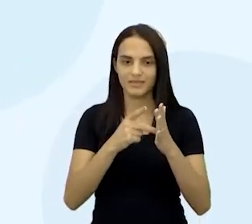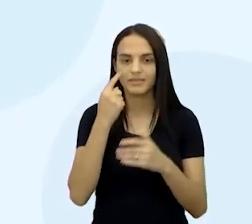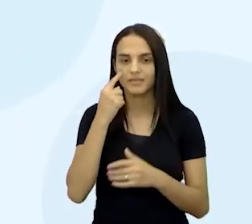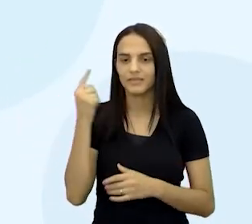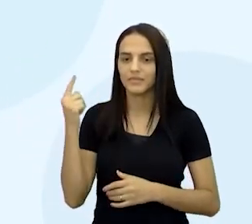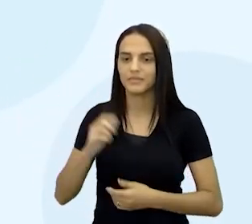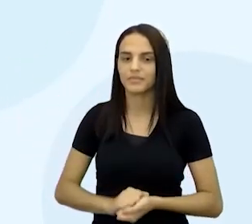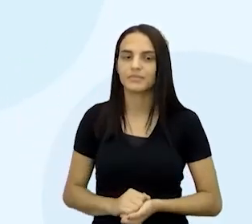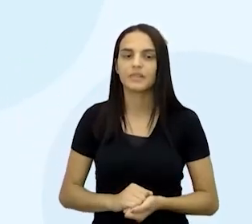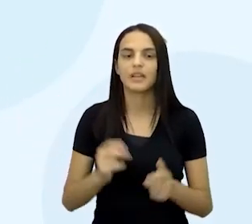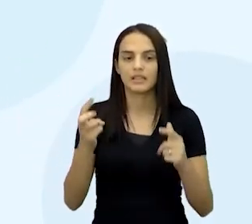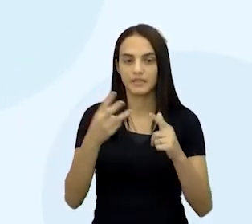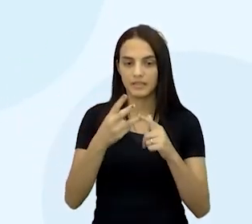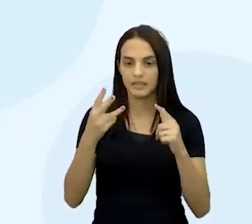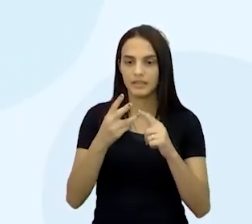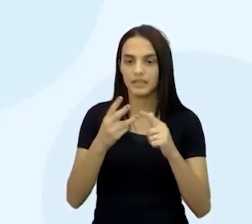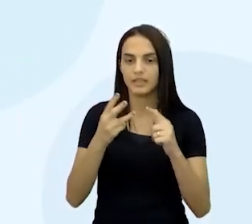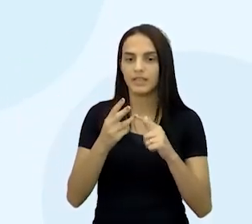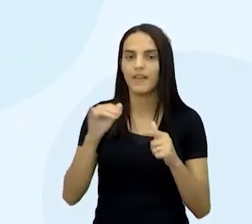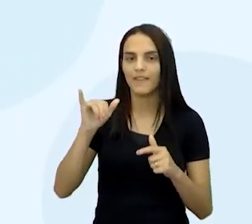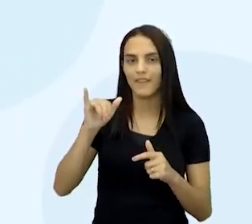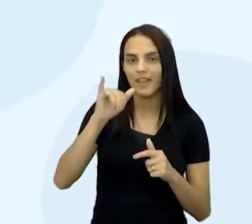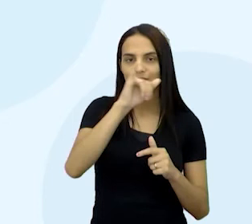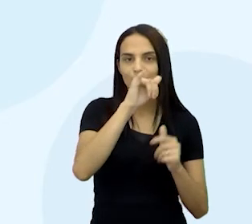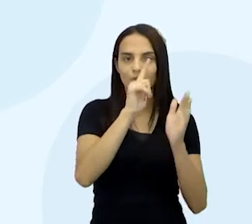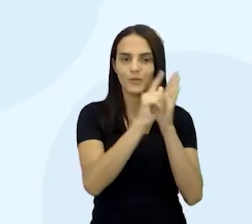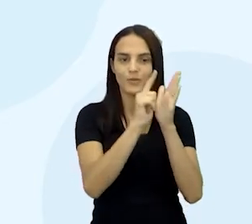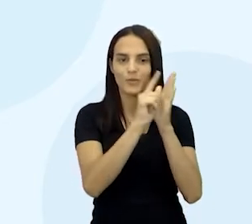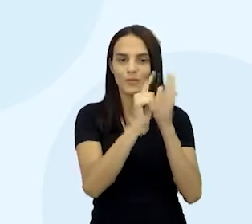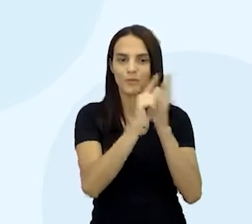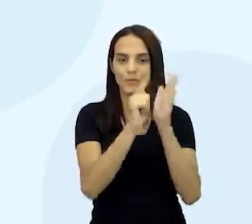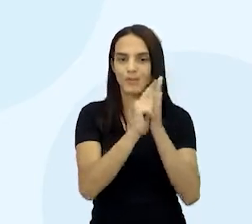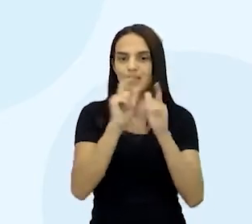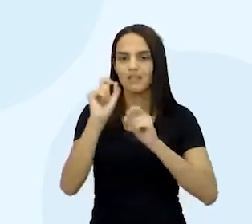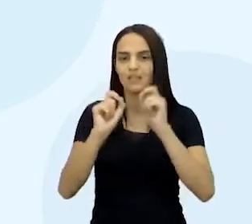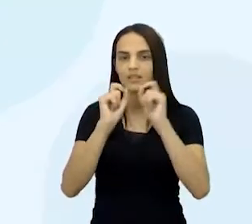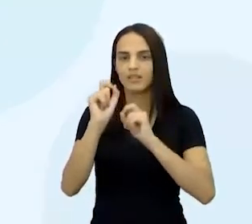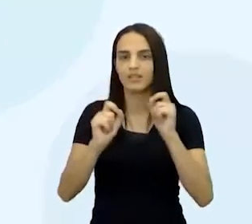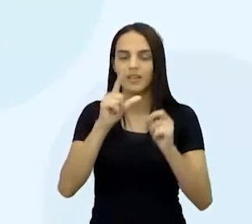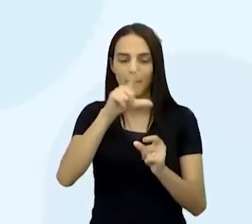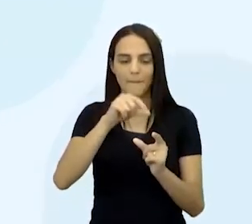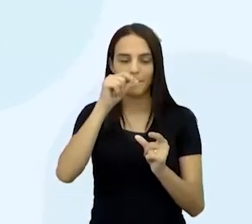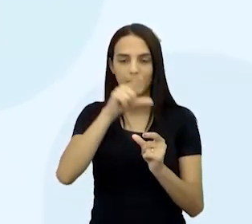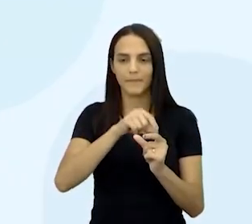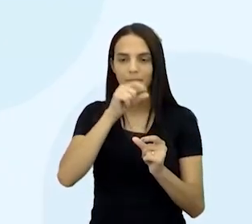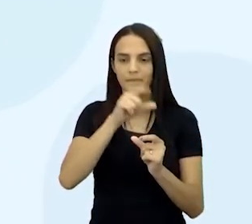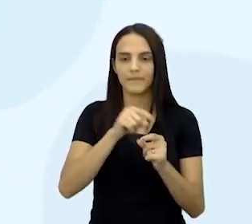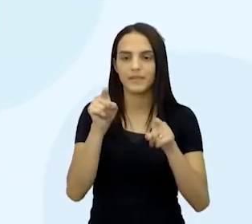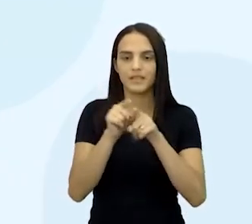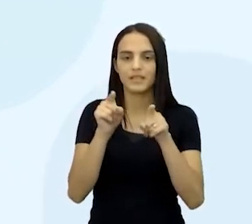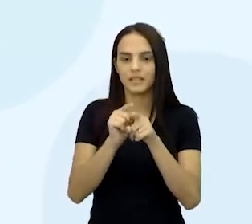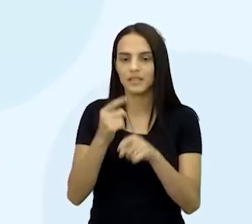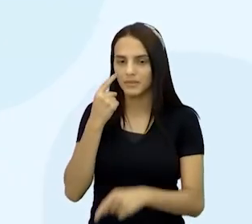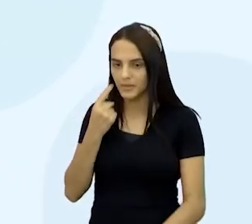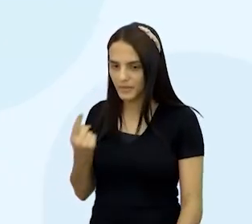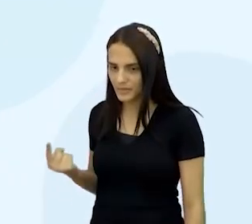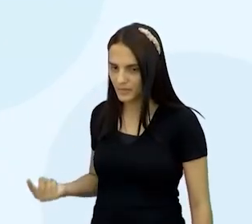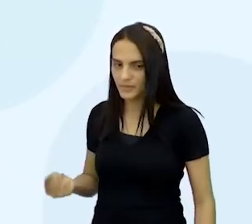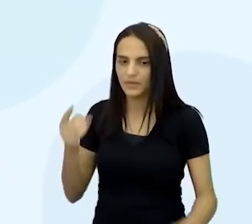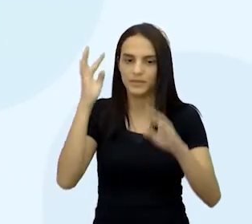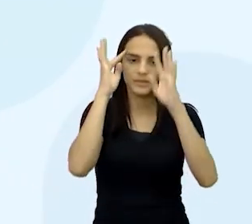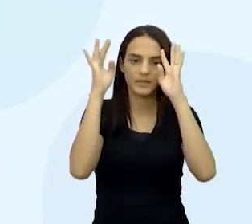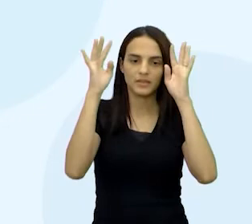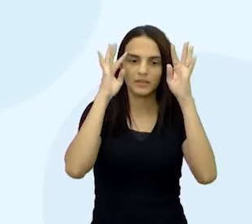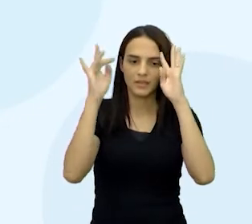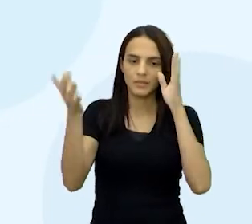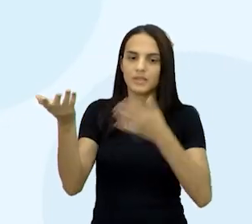dessa lâmpada. A gente tem aí esse aviãozinho, essa seta falando do empreendedorismo, da assertividade. E a gente tem o último momento de pensamento de